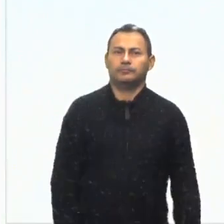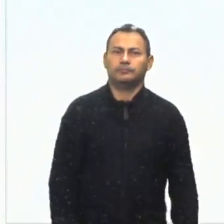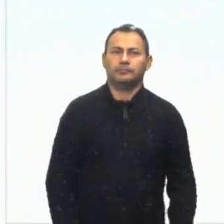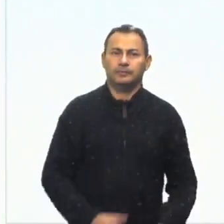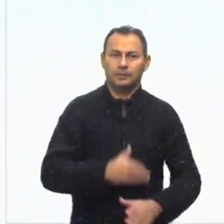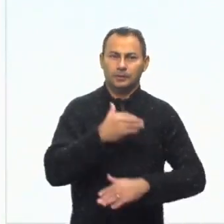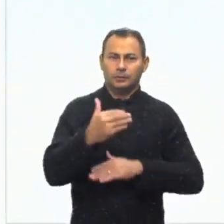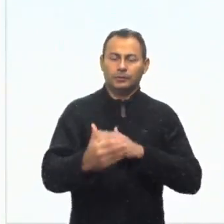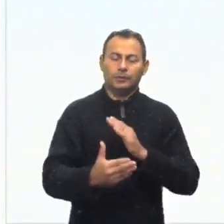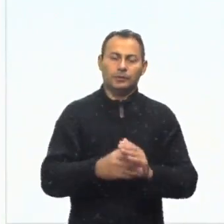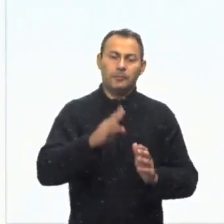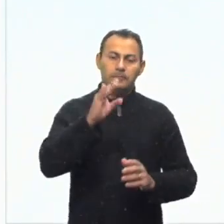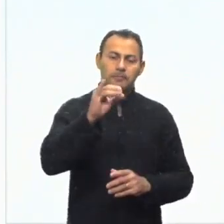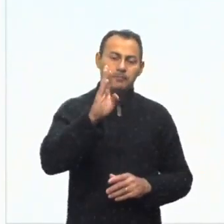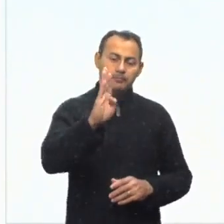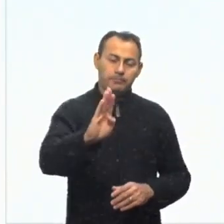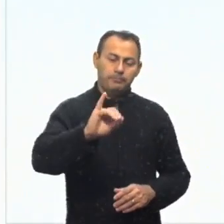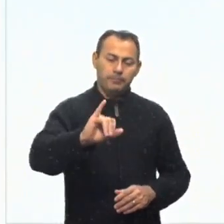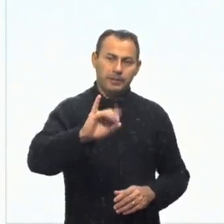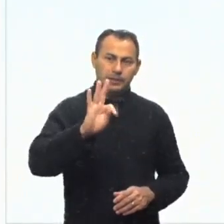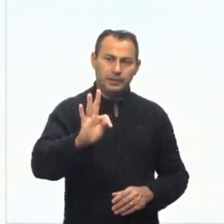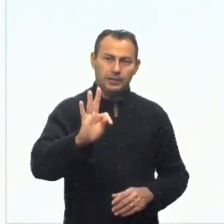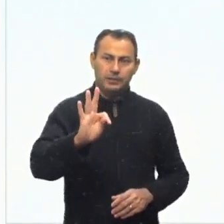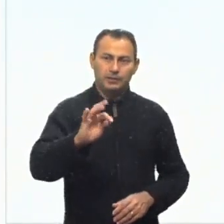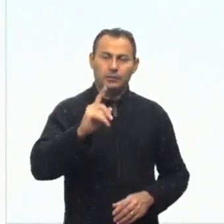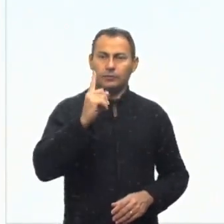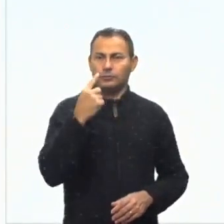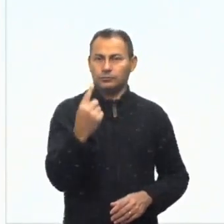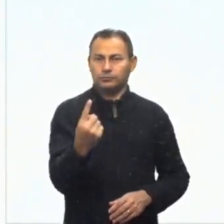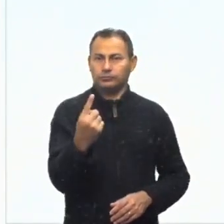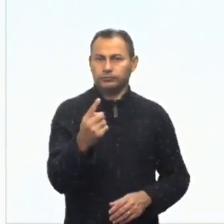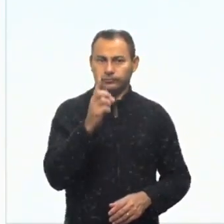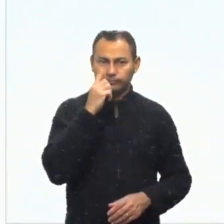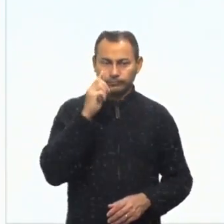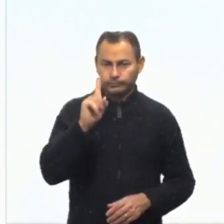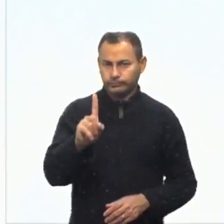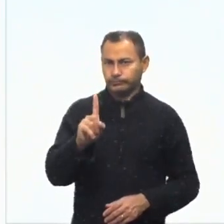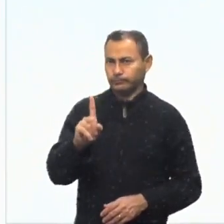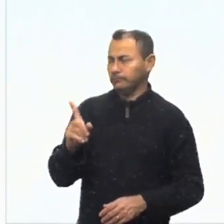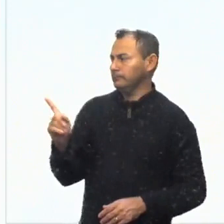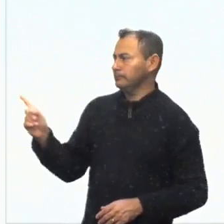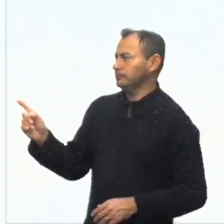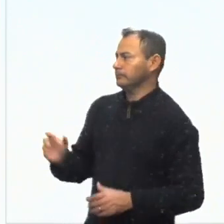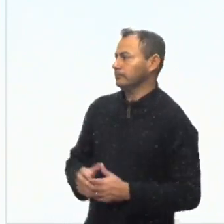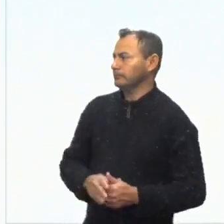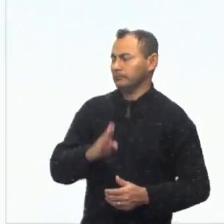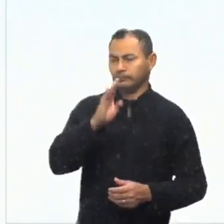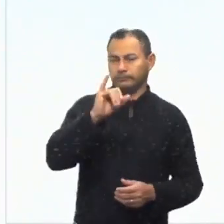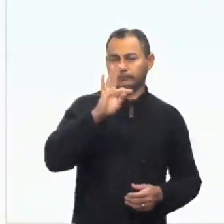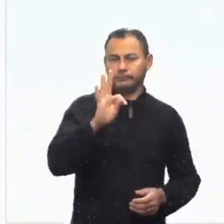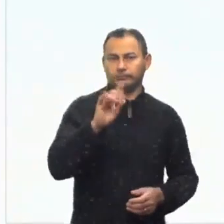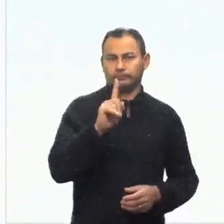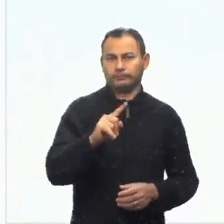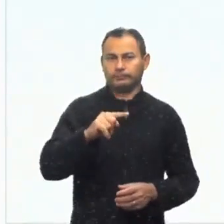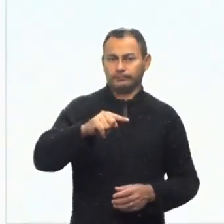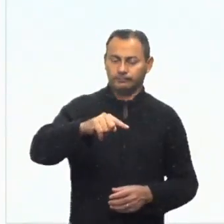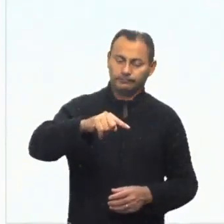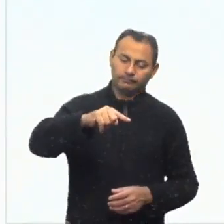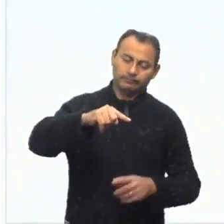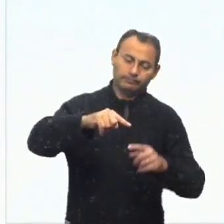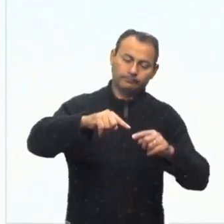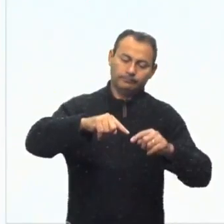Aí toda vez que for o bit 1, você identifica aqui pela imagem onde estão os bits 1.